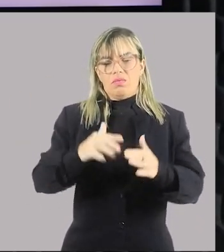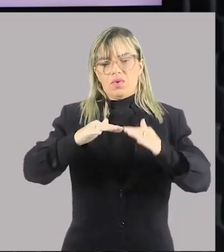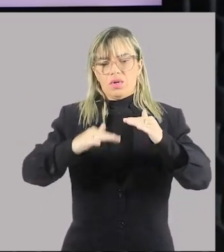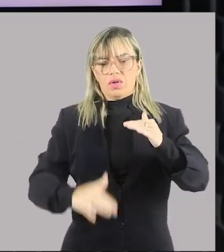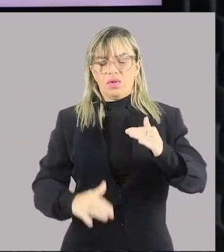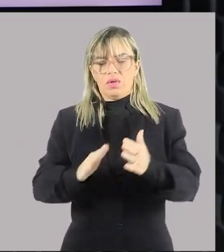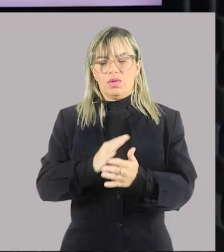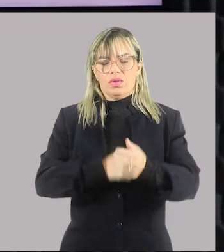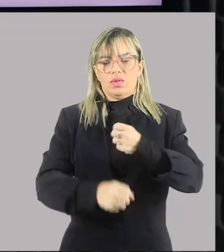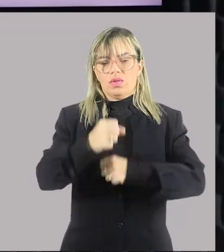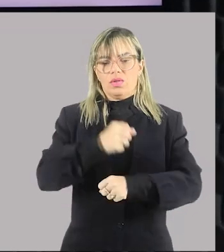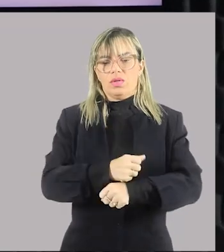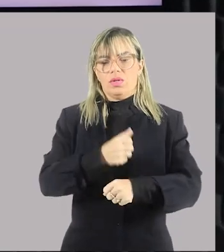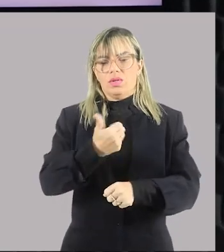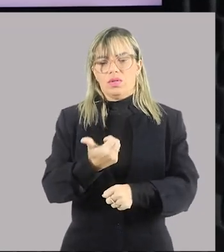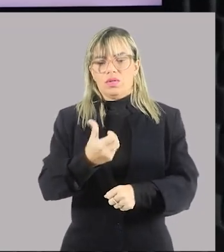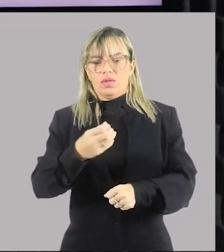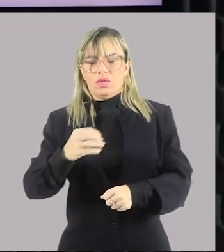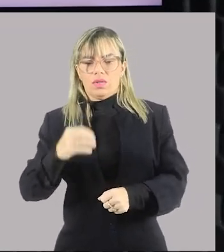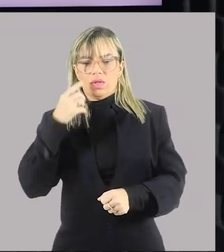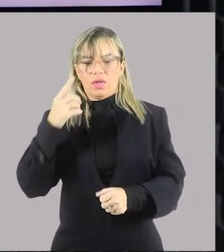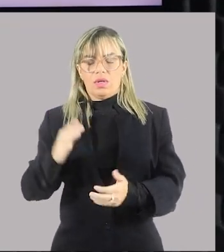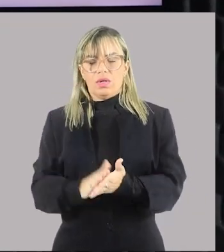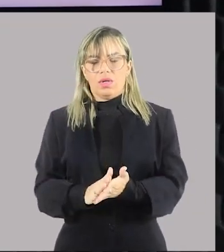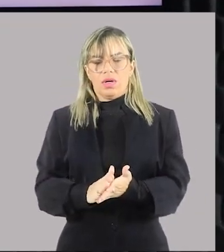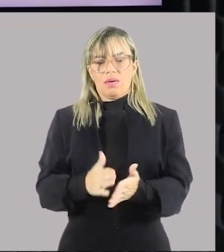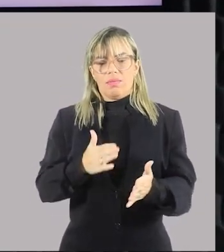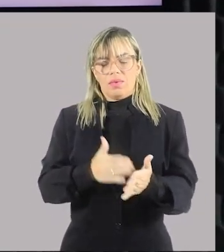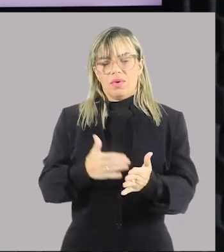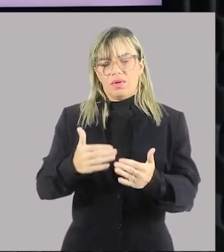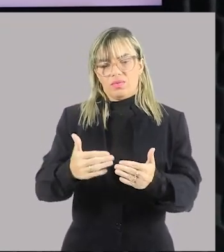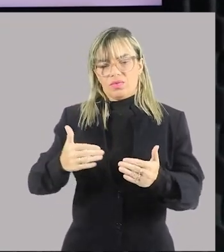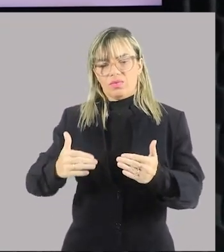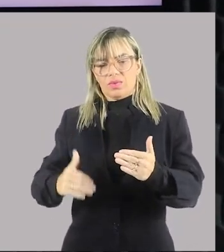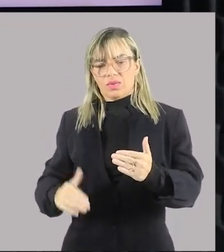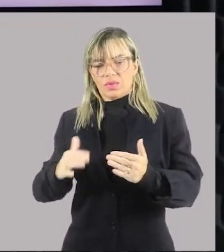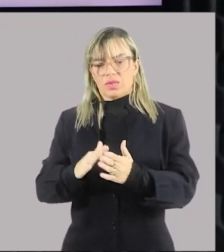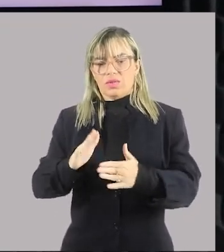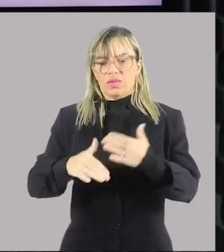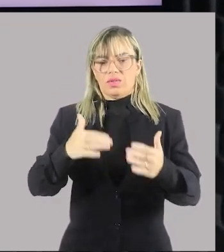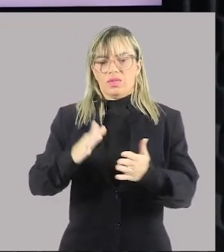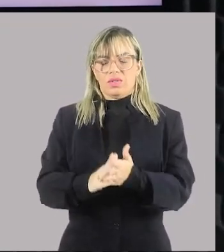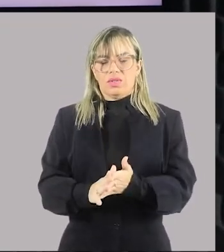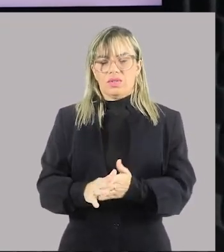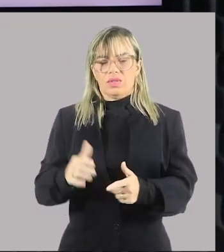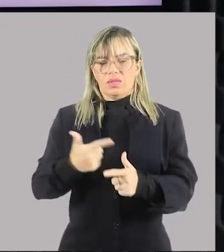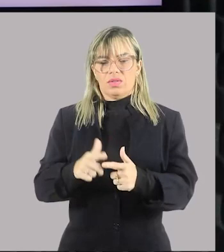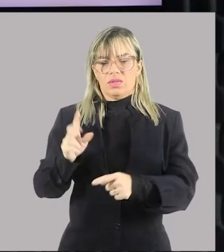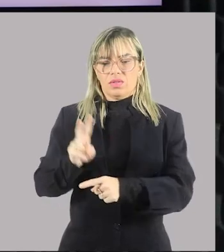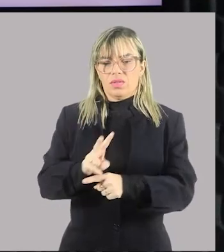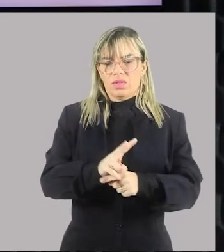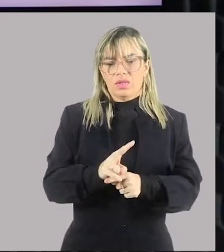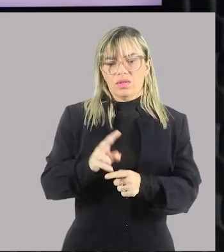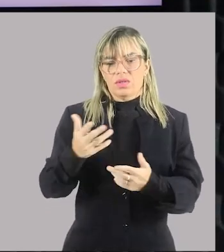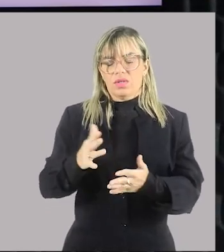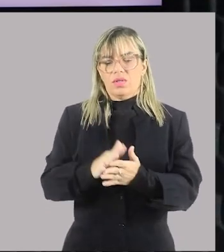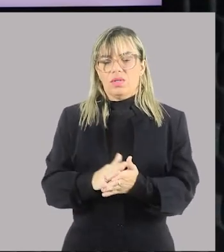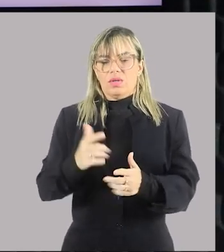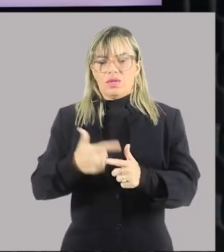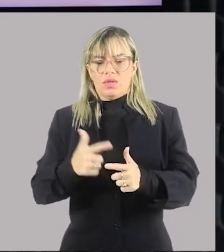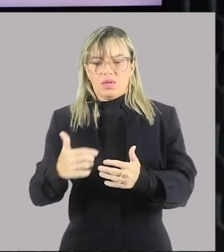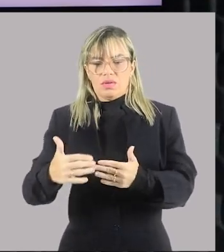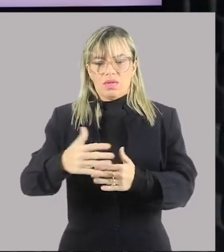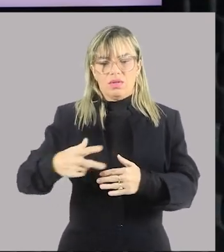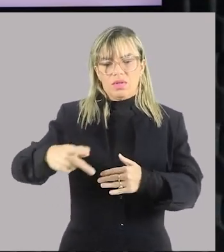crises externas e a interrupção da nossa democracia. Né? Lembrando a vocês que quando chega na década